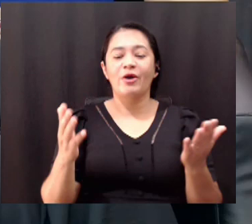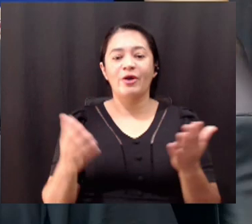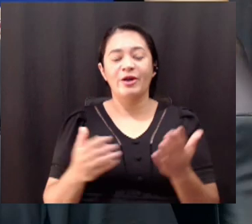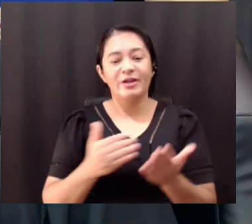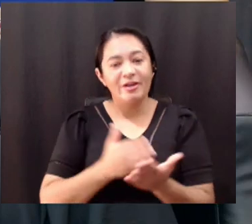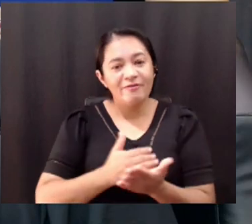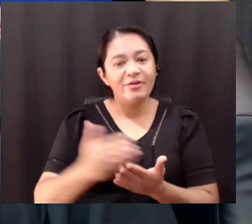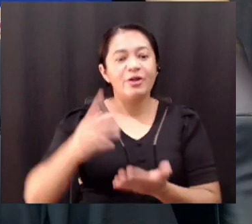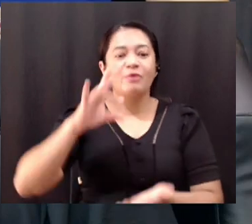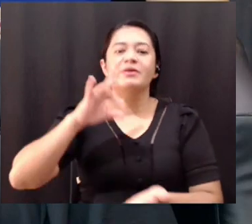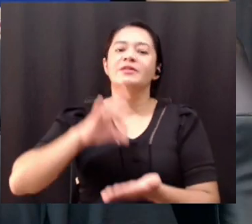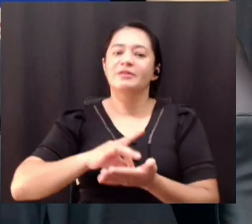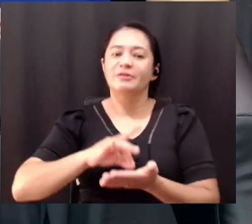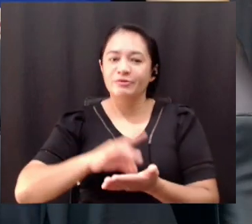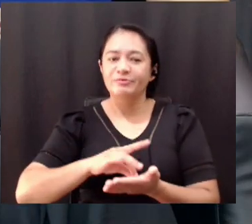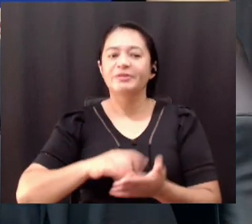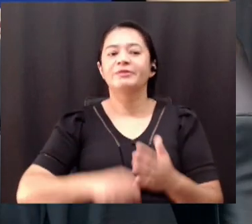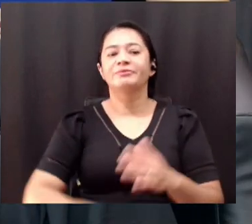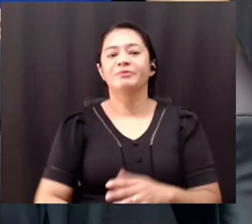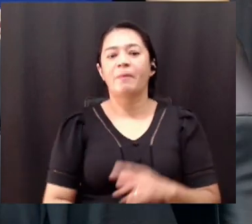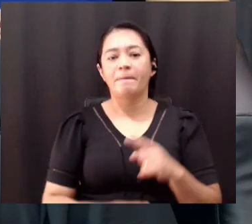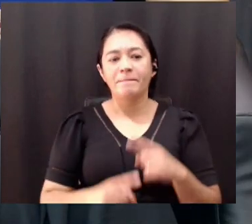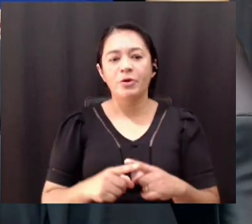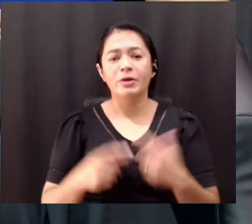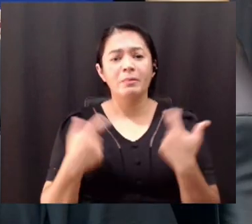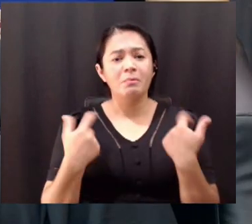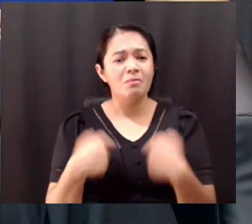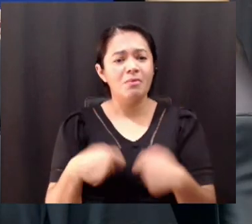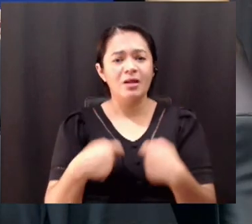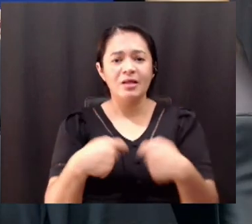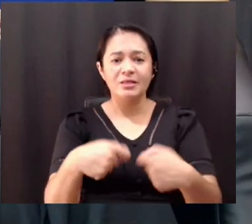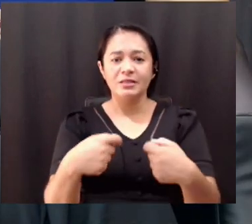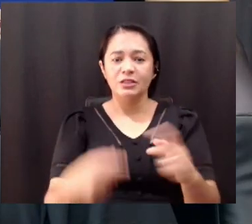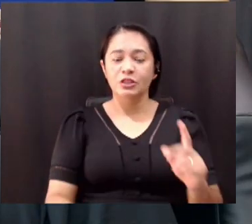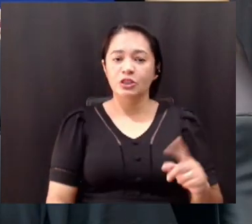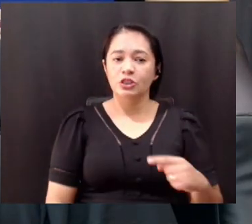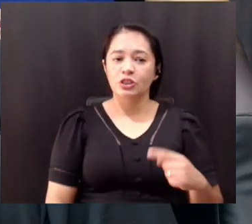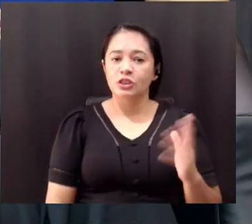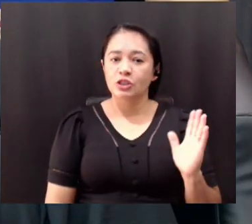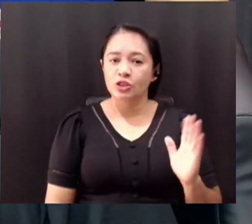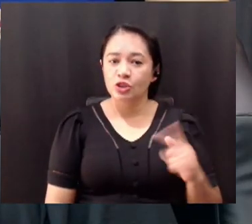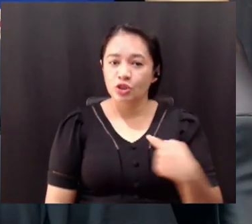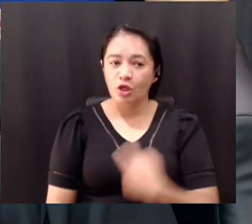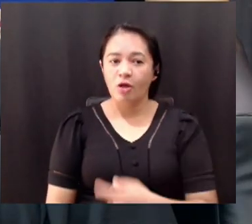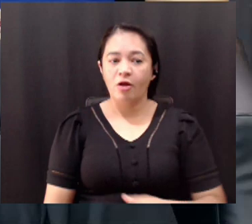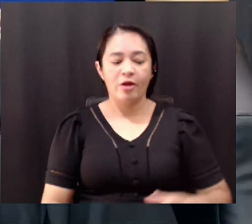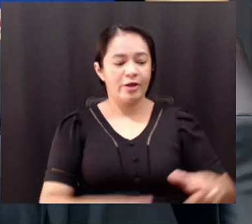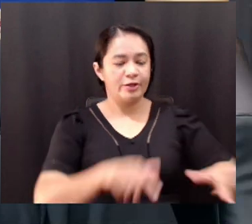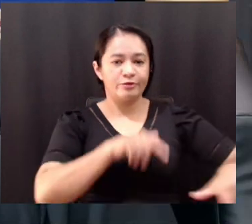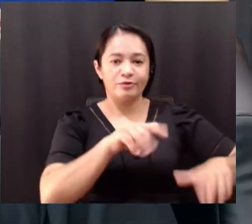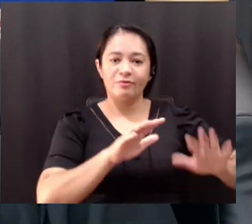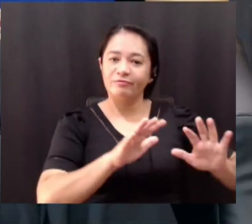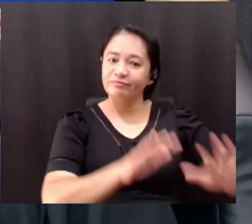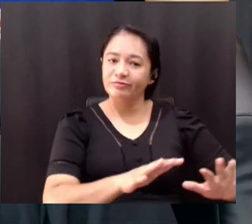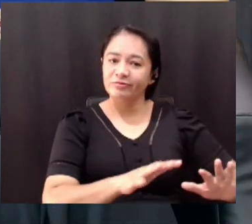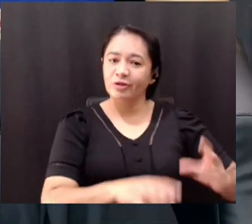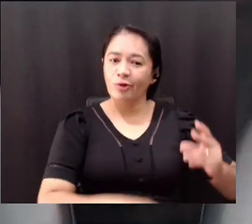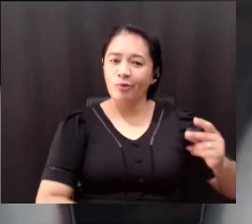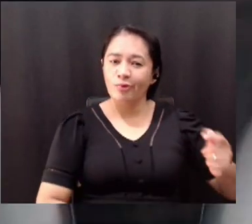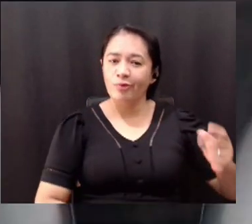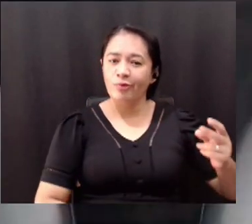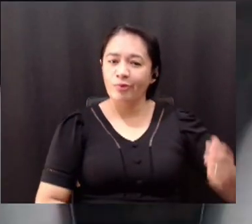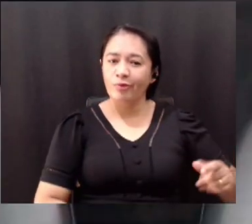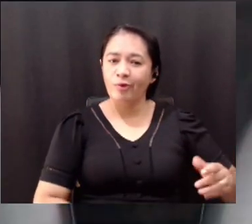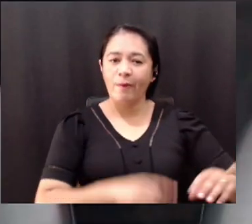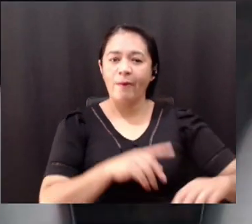bom, Uhum. porque é algo necessário. Como a gente passa a maior parte do tempo no trabalho, se a gente não tiver um